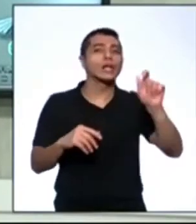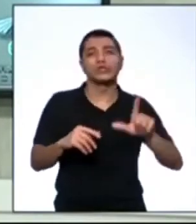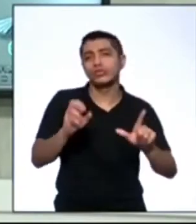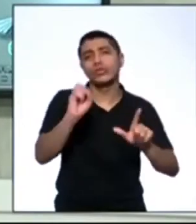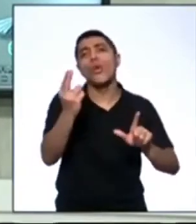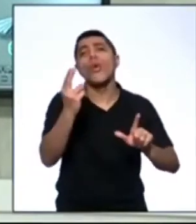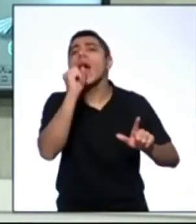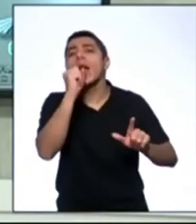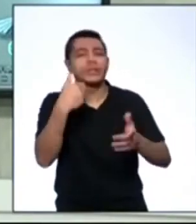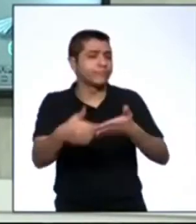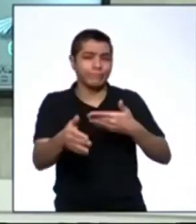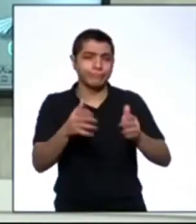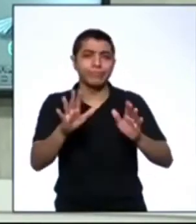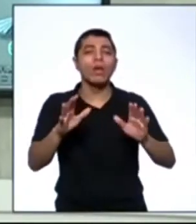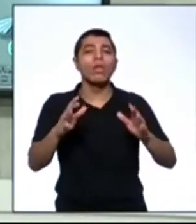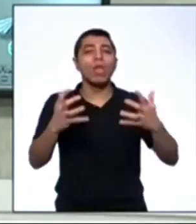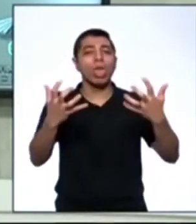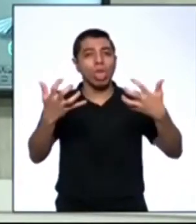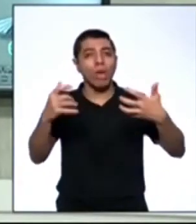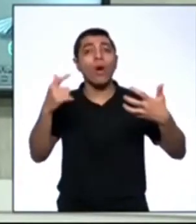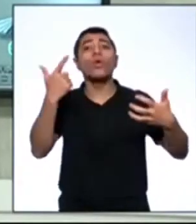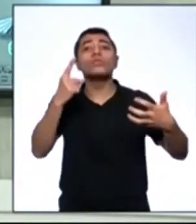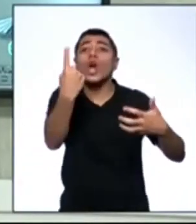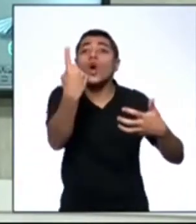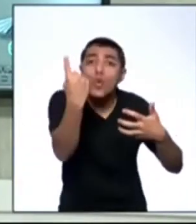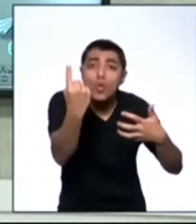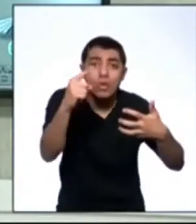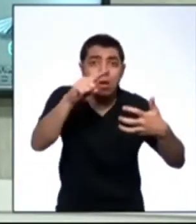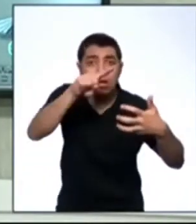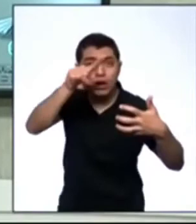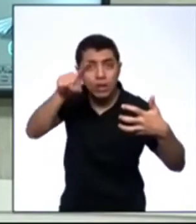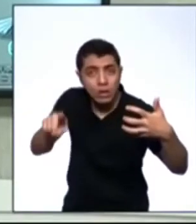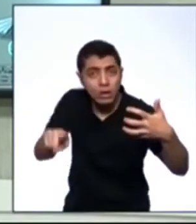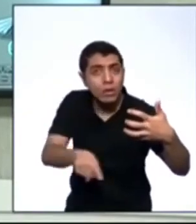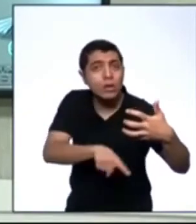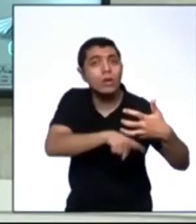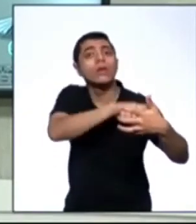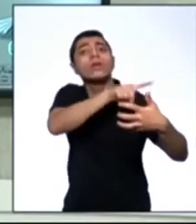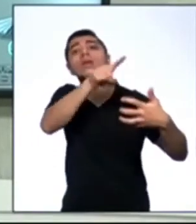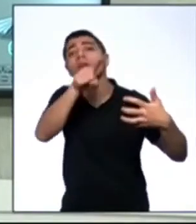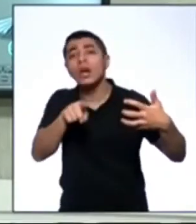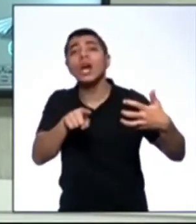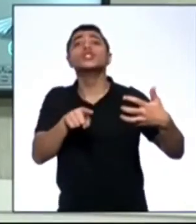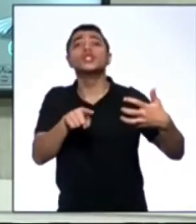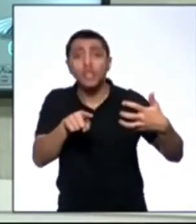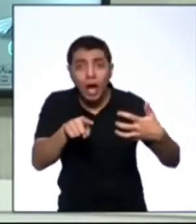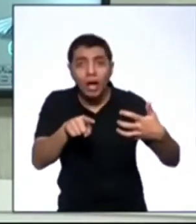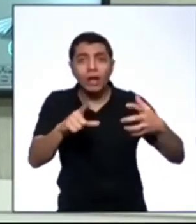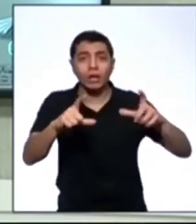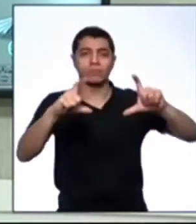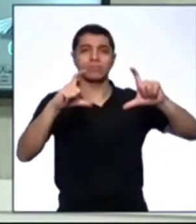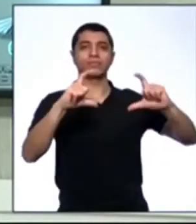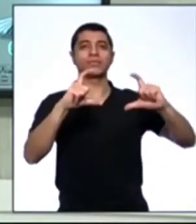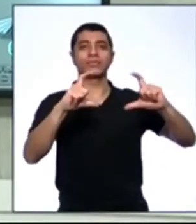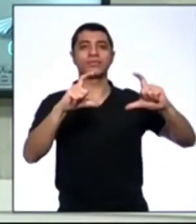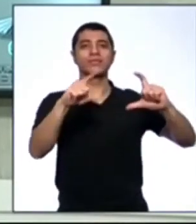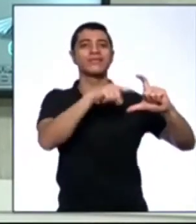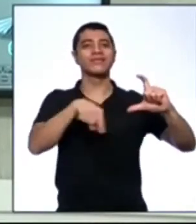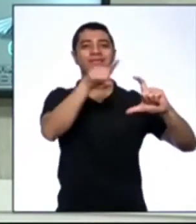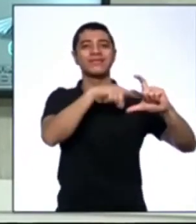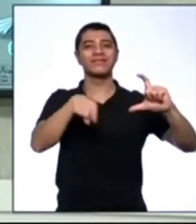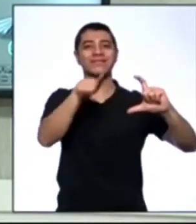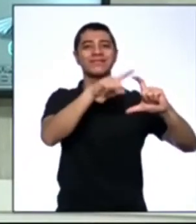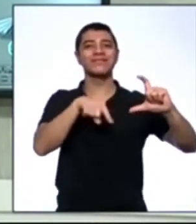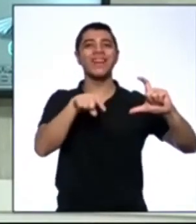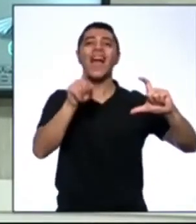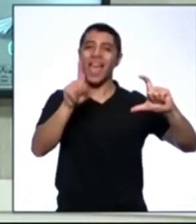uma volta, o ΔS de uma volta é o comprimento da circunferência, é 2πr, é 2π